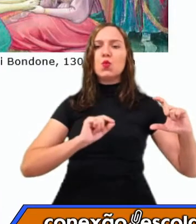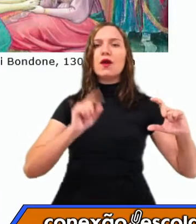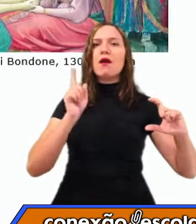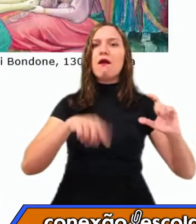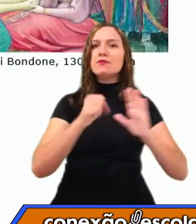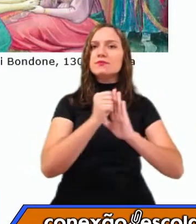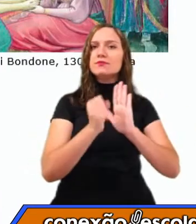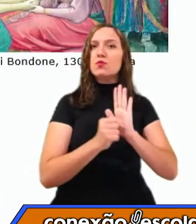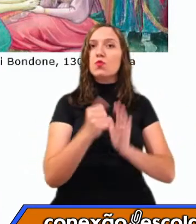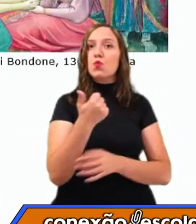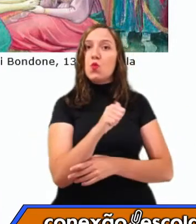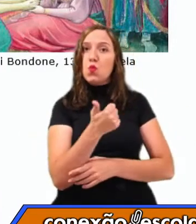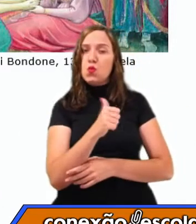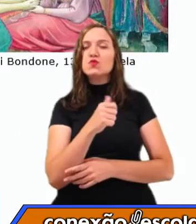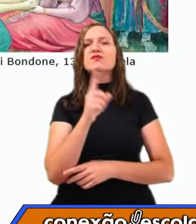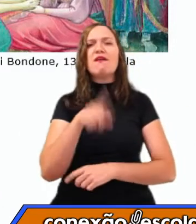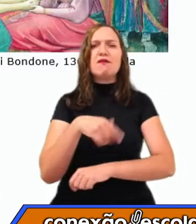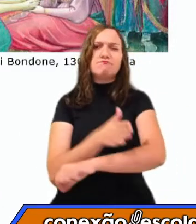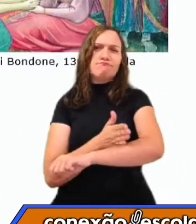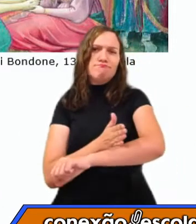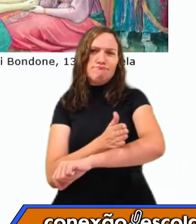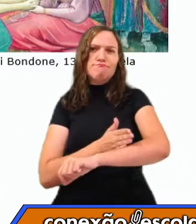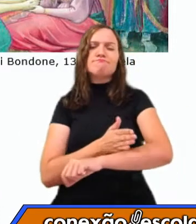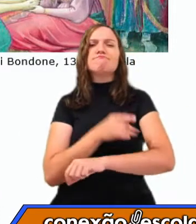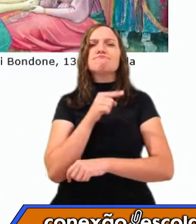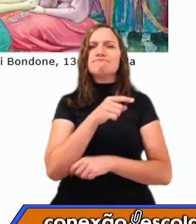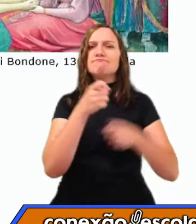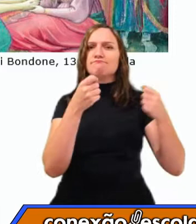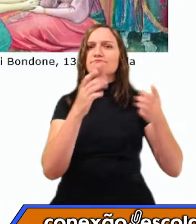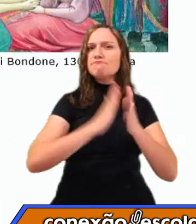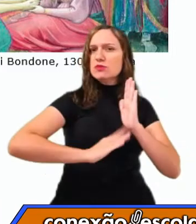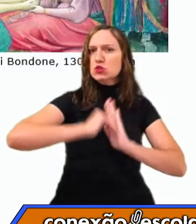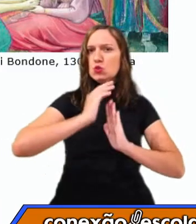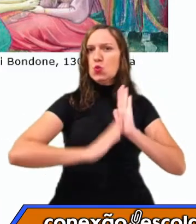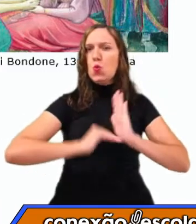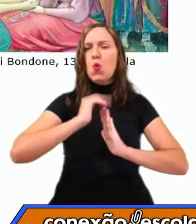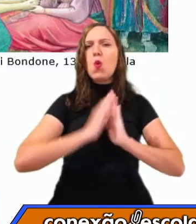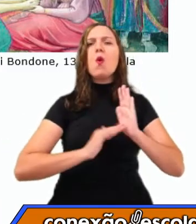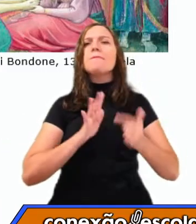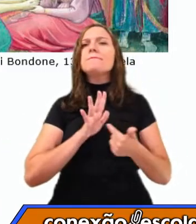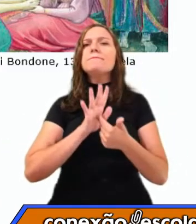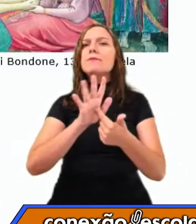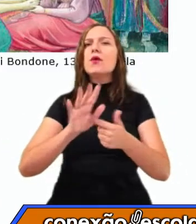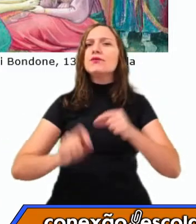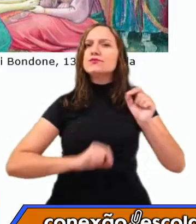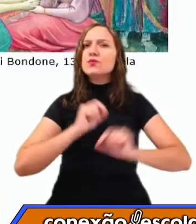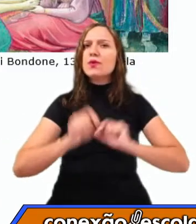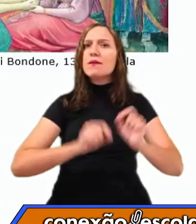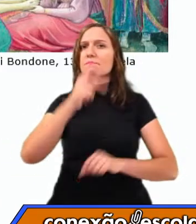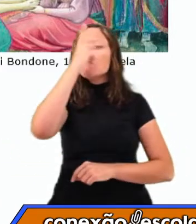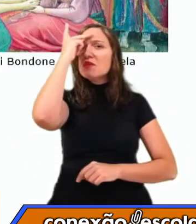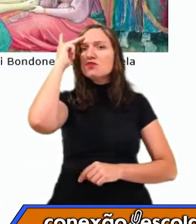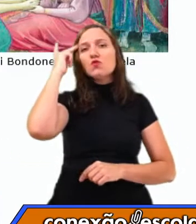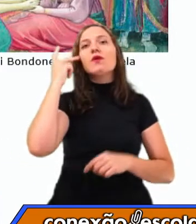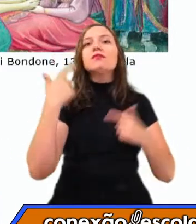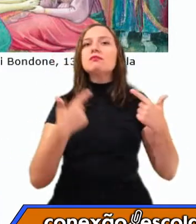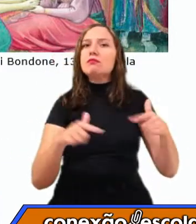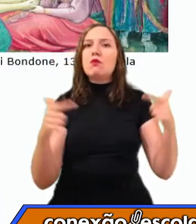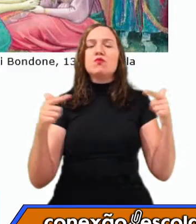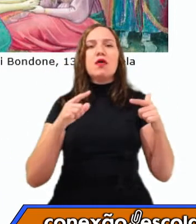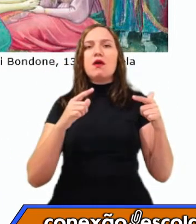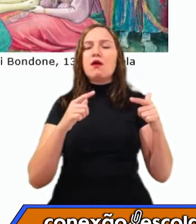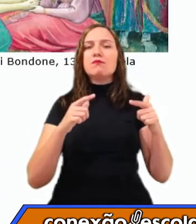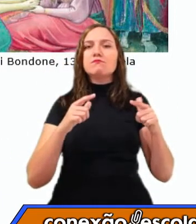século XI, né, na Idade Média, pintado na Idade Média, e que mostra um período em que ainda os artistas não dominavam a perspectiva. Então